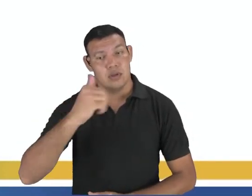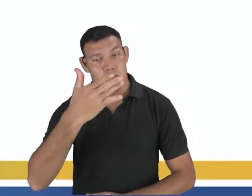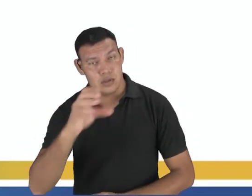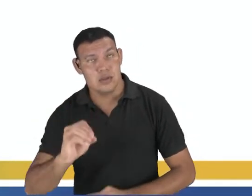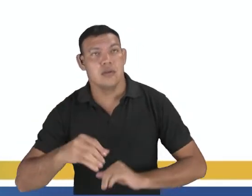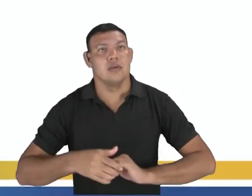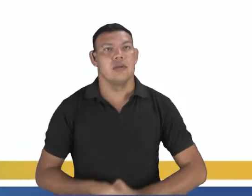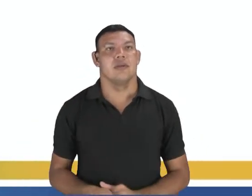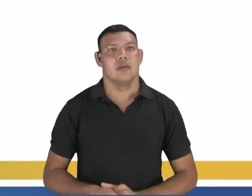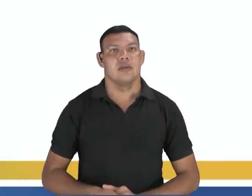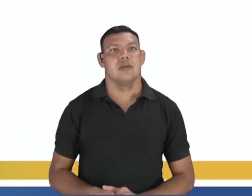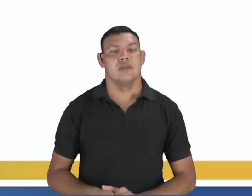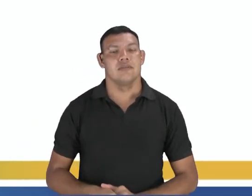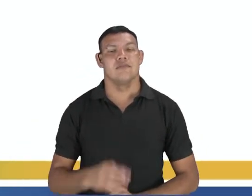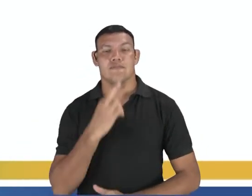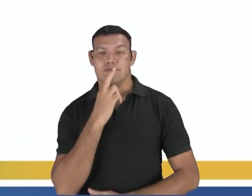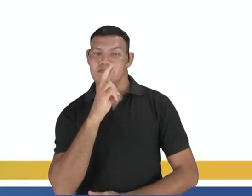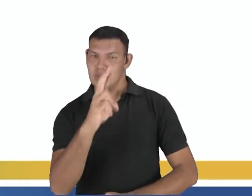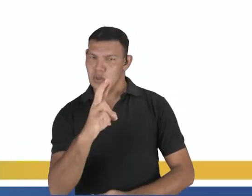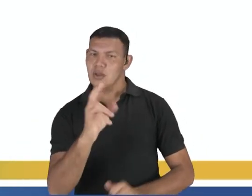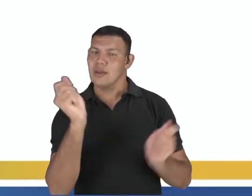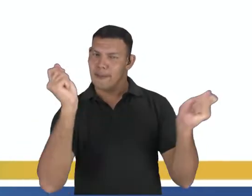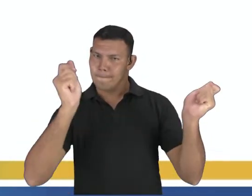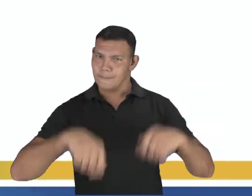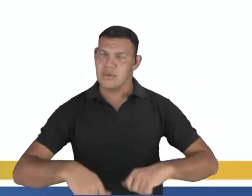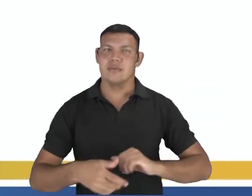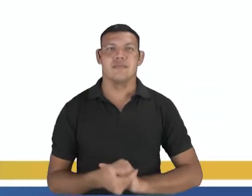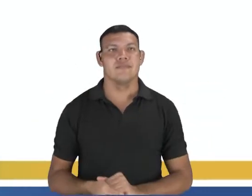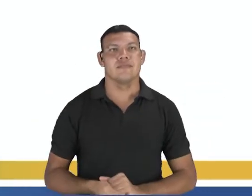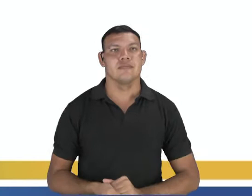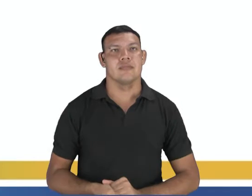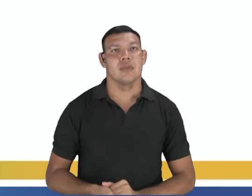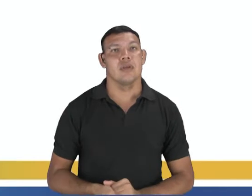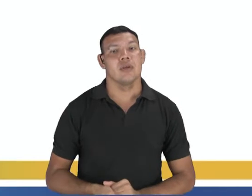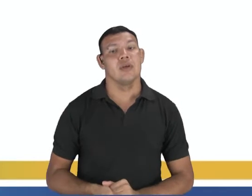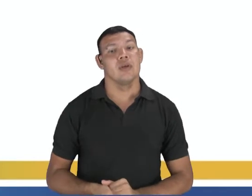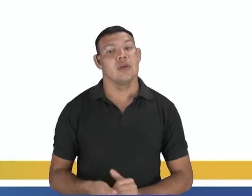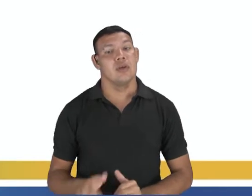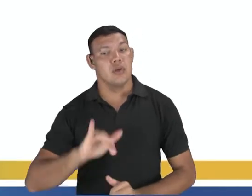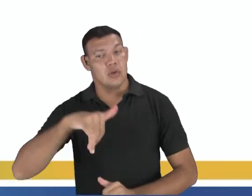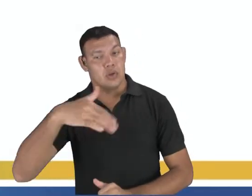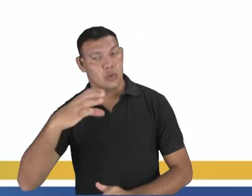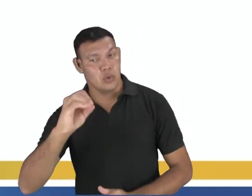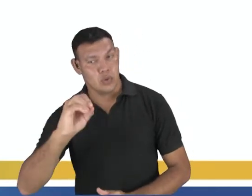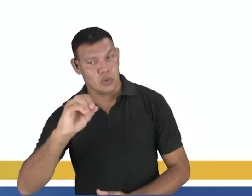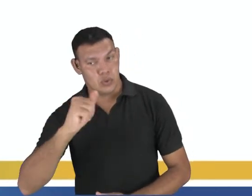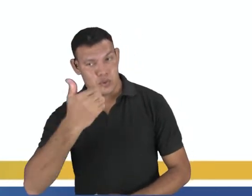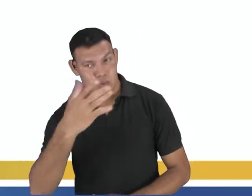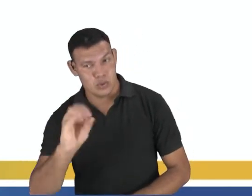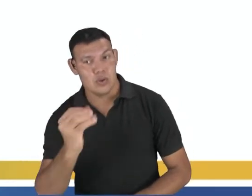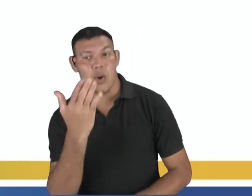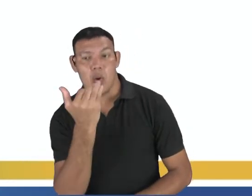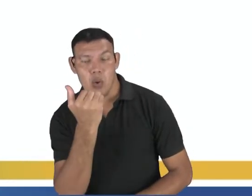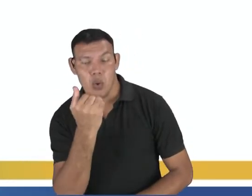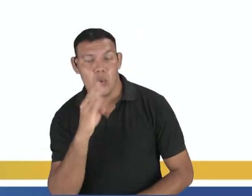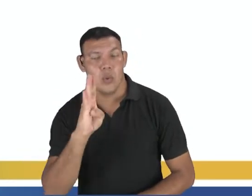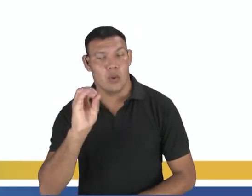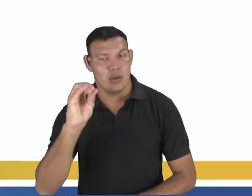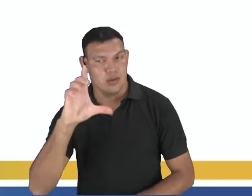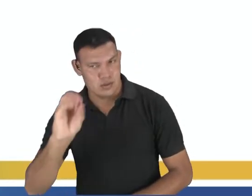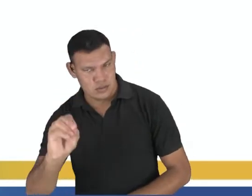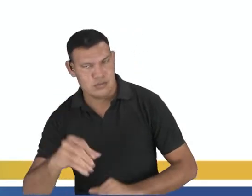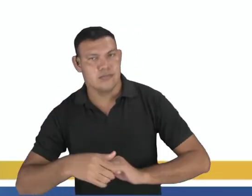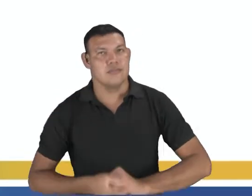ela poderia ser uma resposta. A resposta de que João comeu o bolo. Na 2, falando de maneira